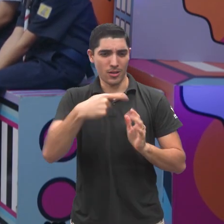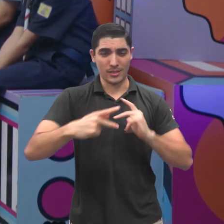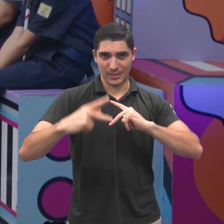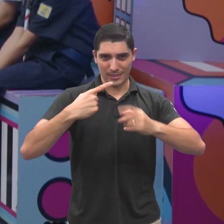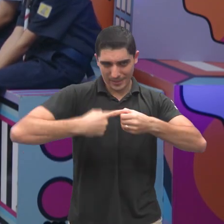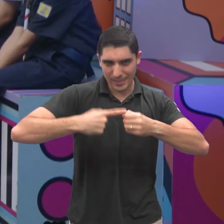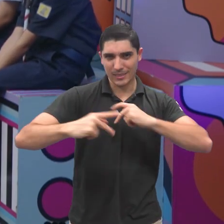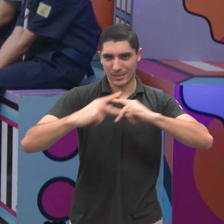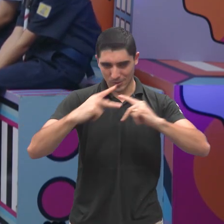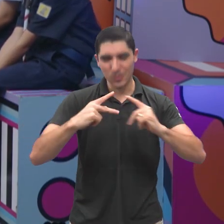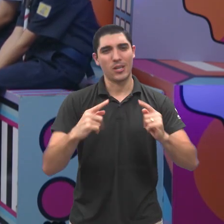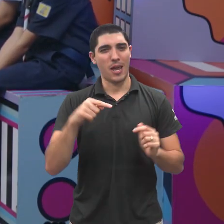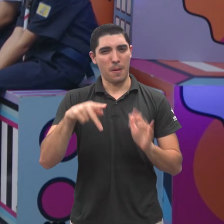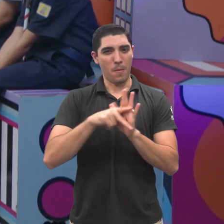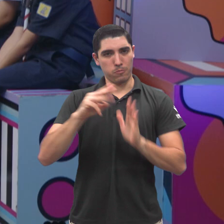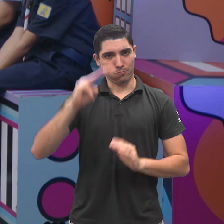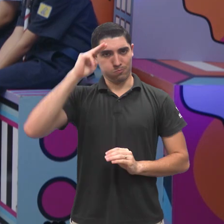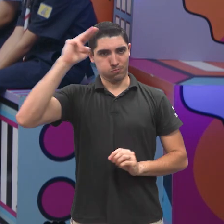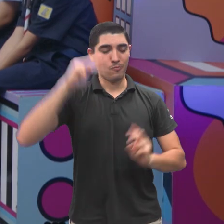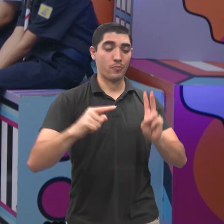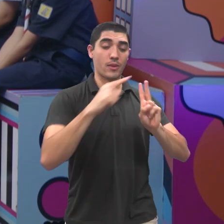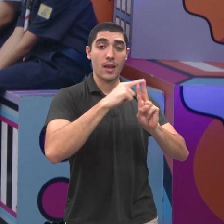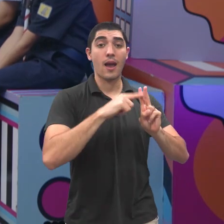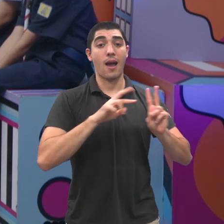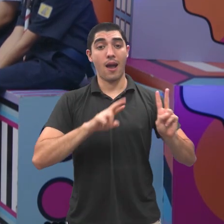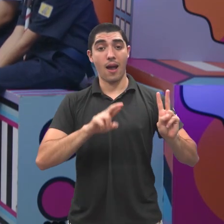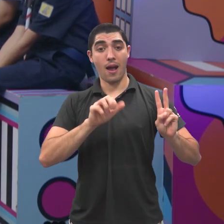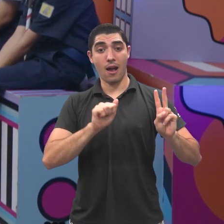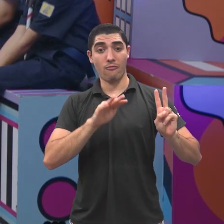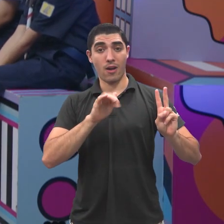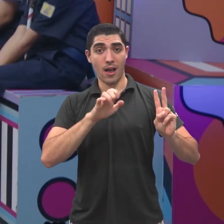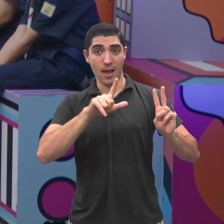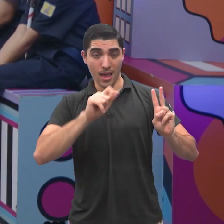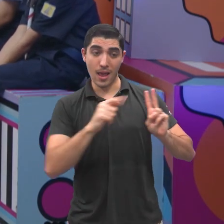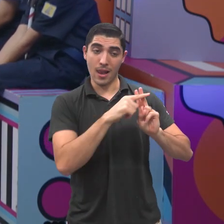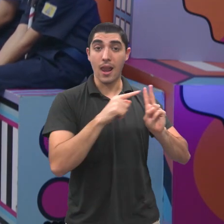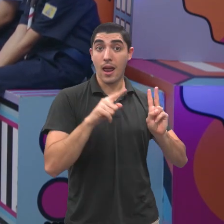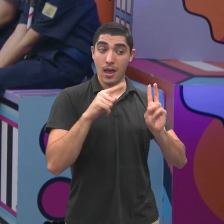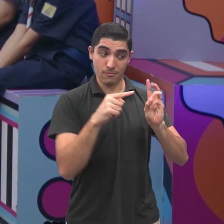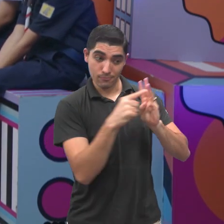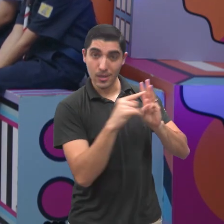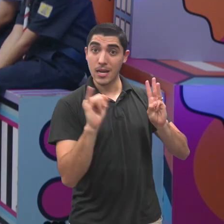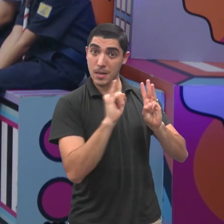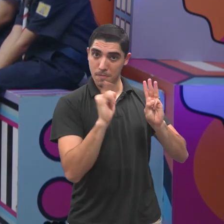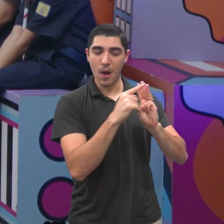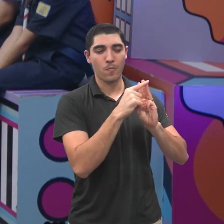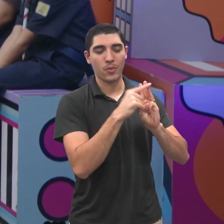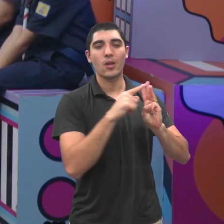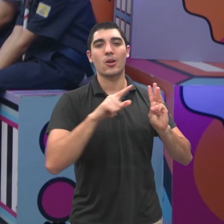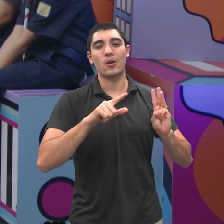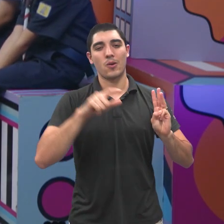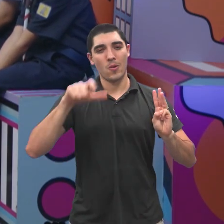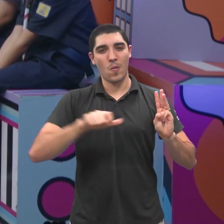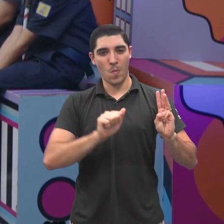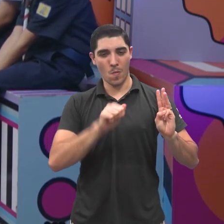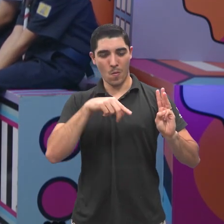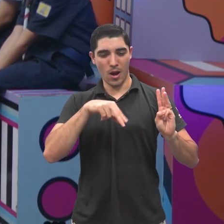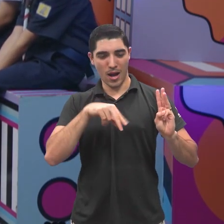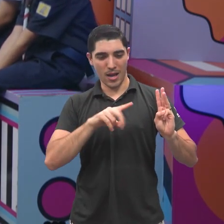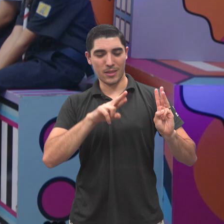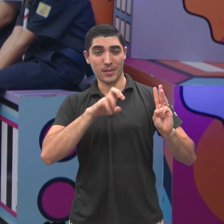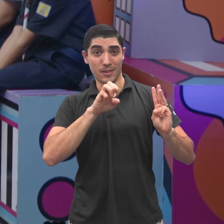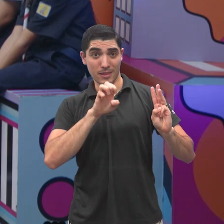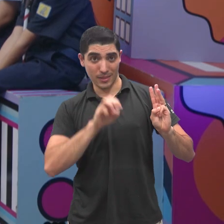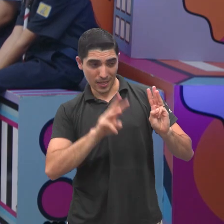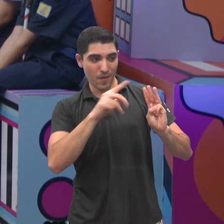também a Rafaela e o Andrew, que são dois irmãos. Ela, uma jovem escoteira, ele, um lobinho, ela com 13, ele com 8